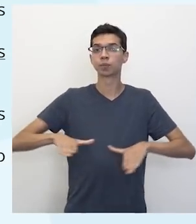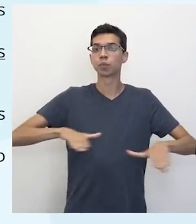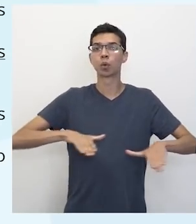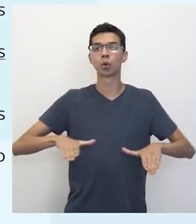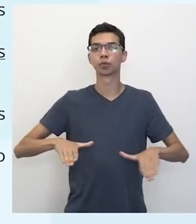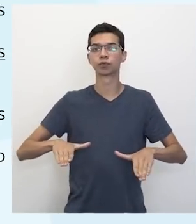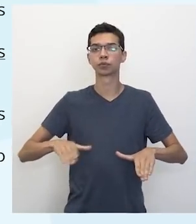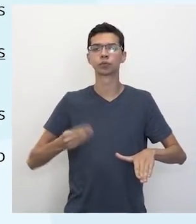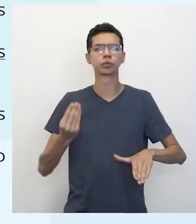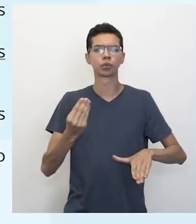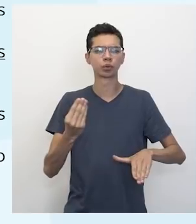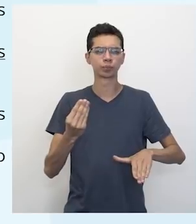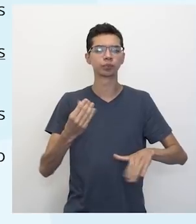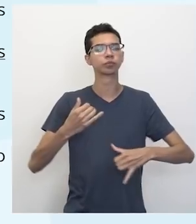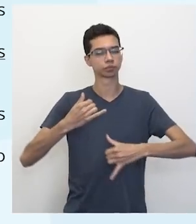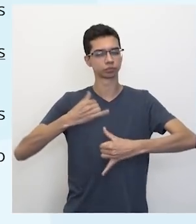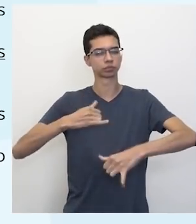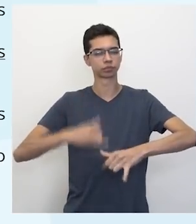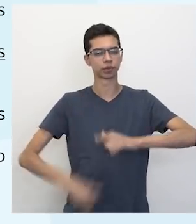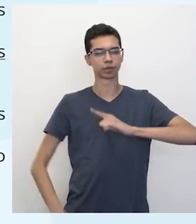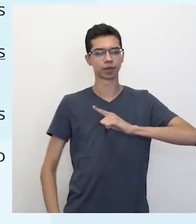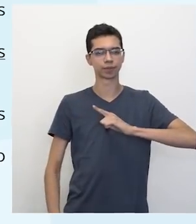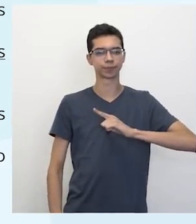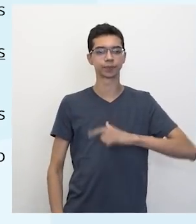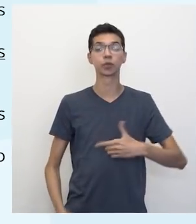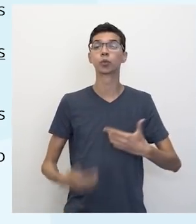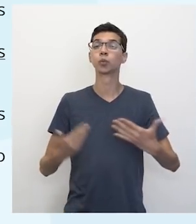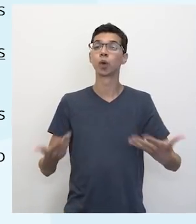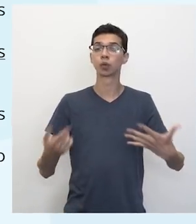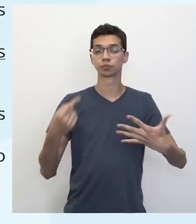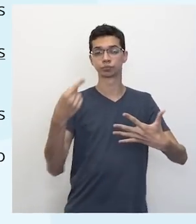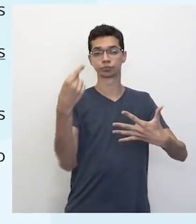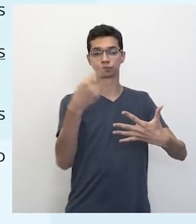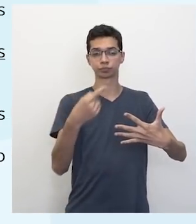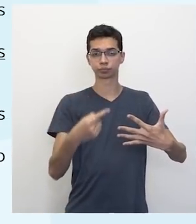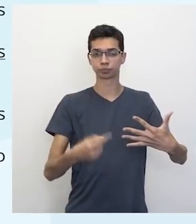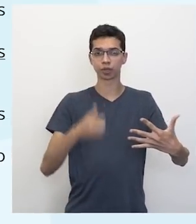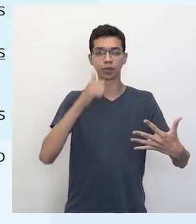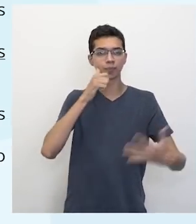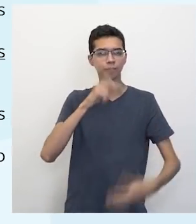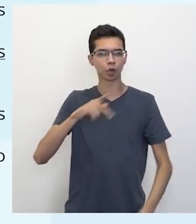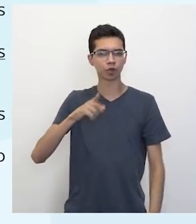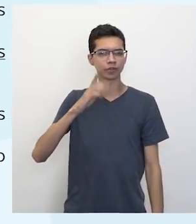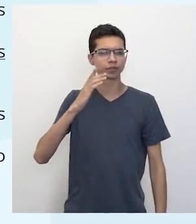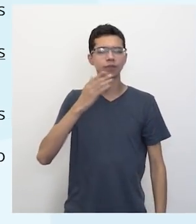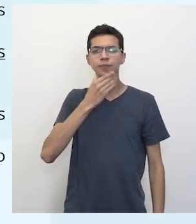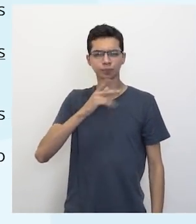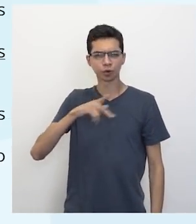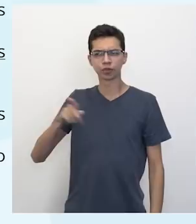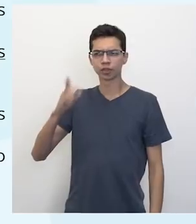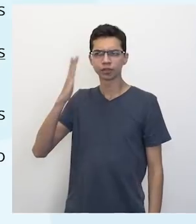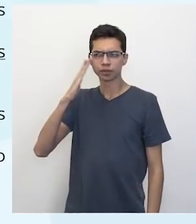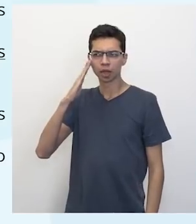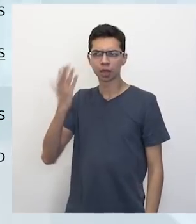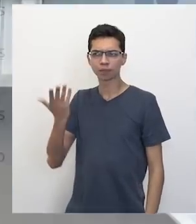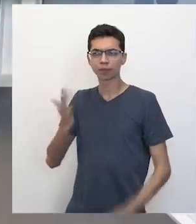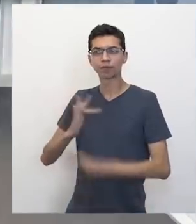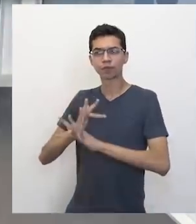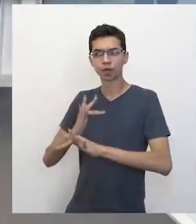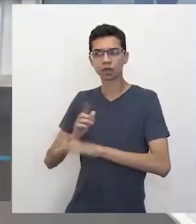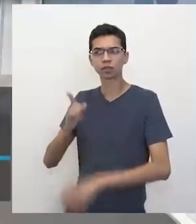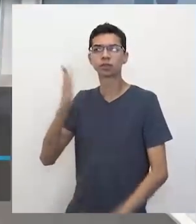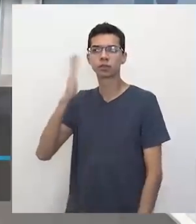a energia. Quais são os tipos de energia que existe? Pro, você sabe? Bom, olha... Pro de física tem que saber,